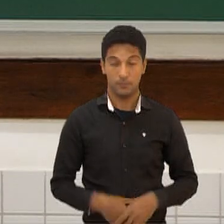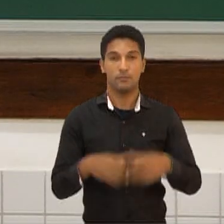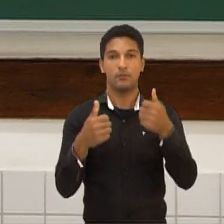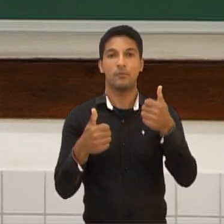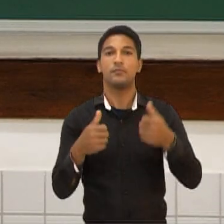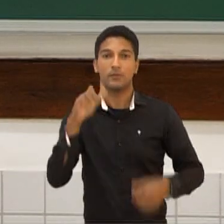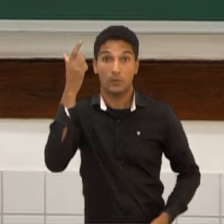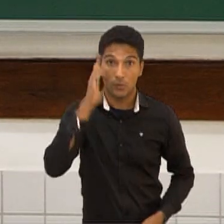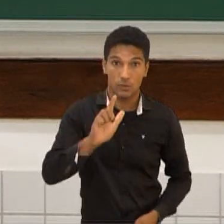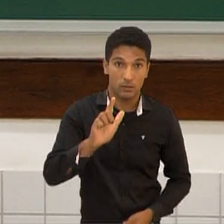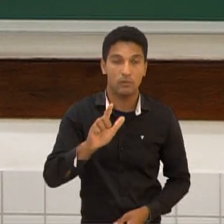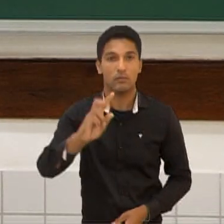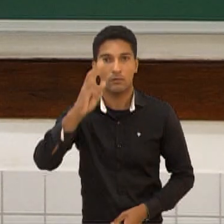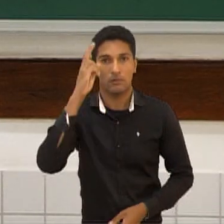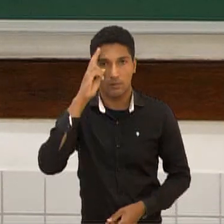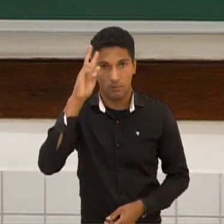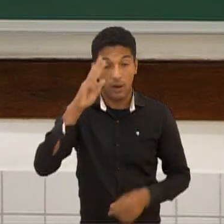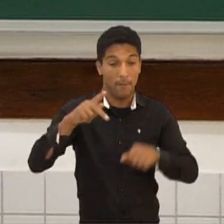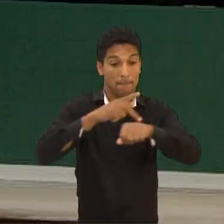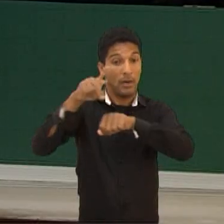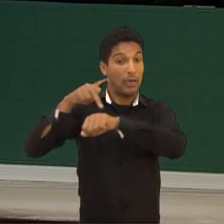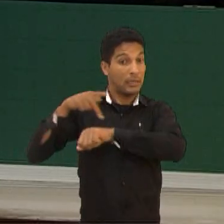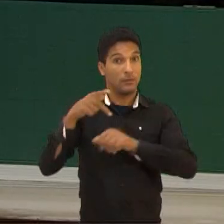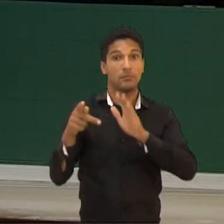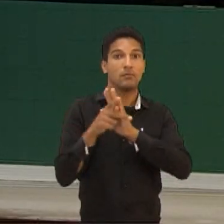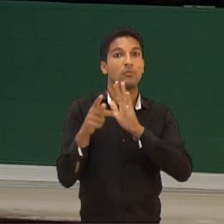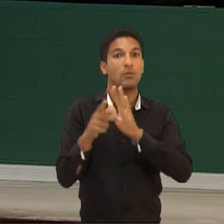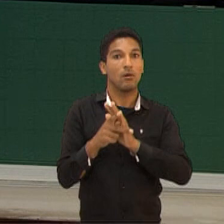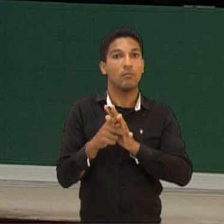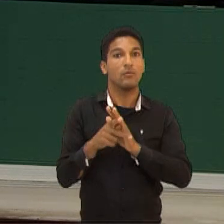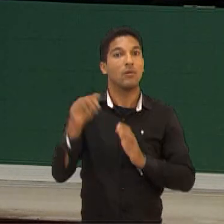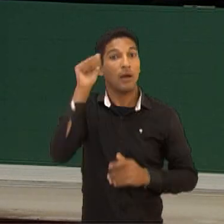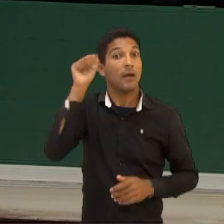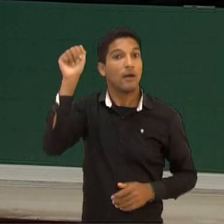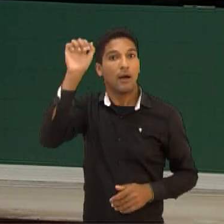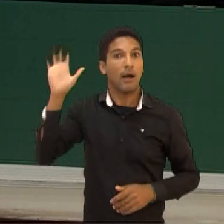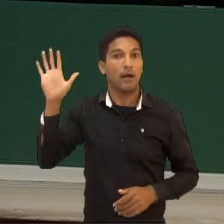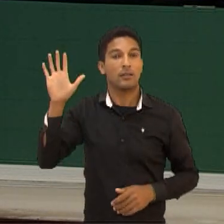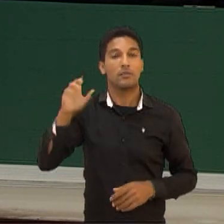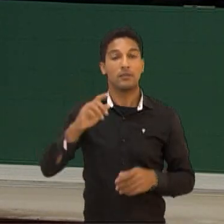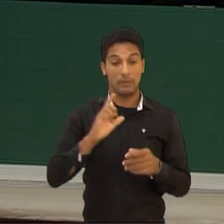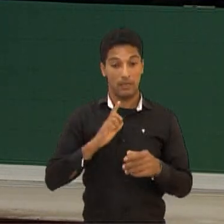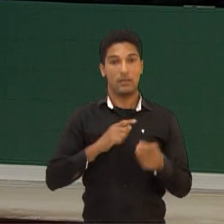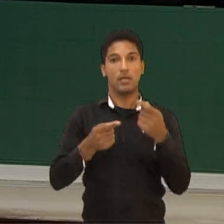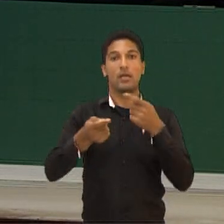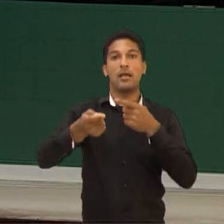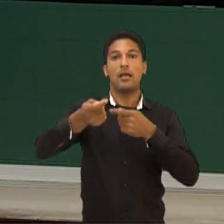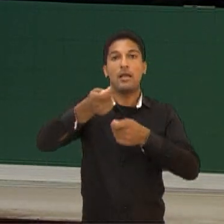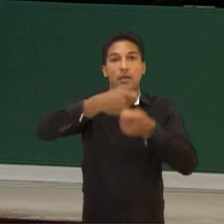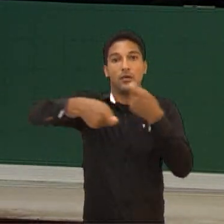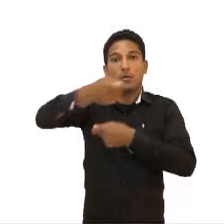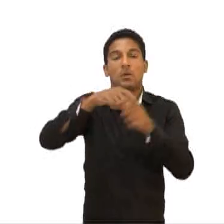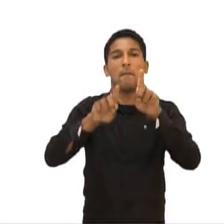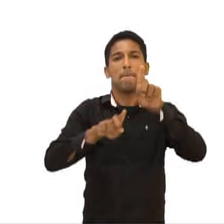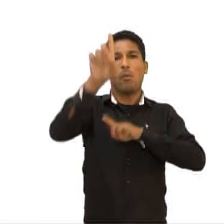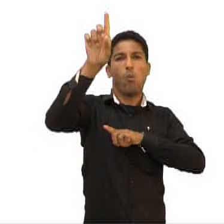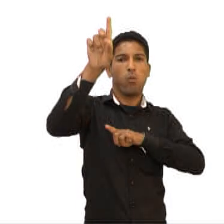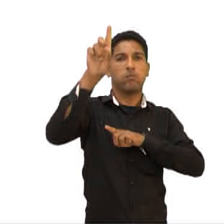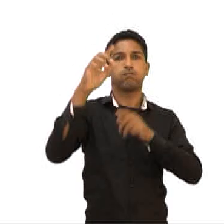E aí, nono ano, conseguiram lembrar de alguns países que são destaques econômicos na Ásia? Trouxe para vocês